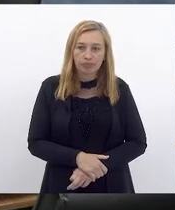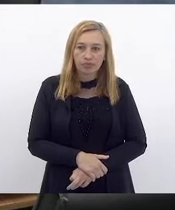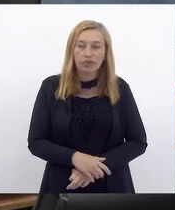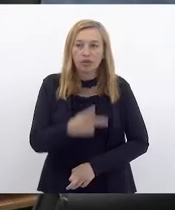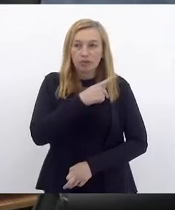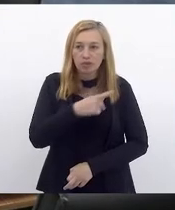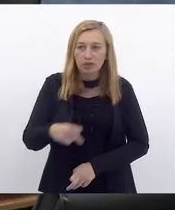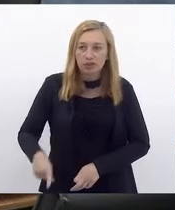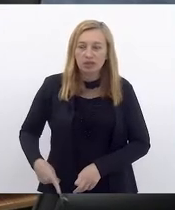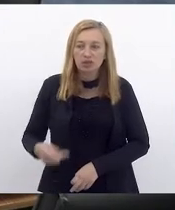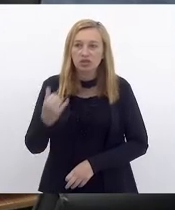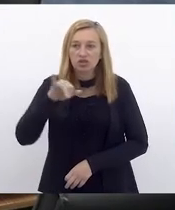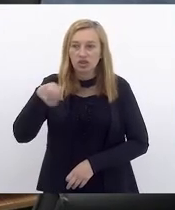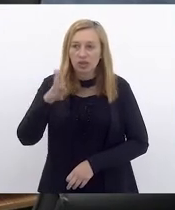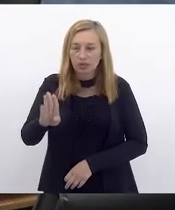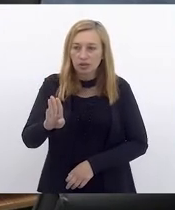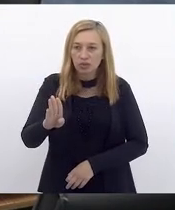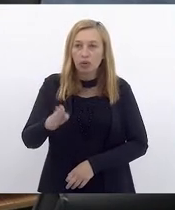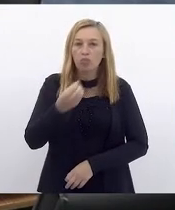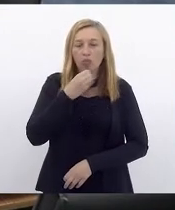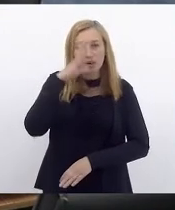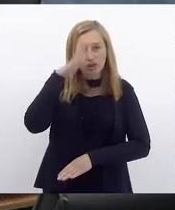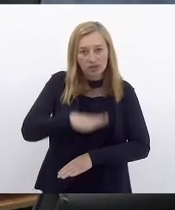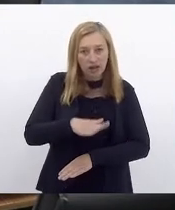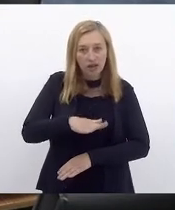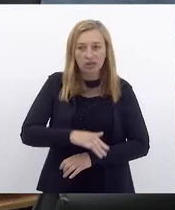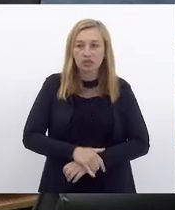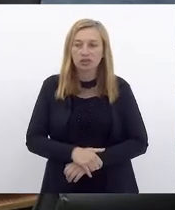Presidente, Jair Bittencourt, boa tarde. Boa tarde.